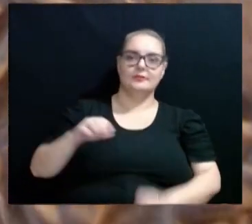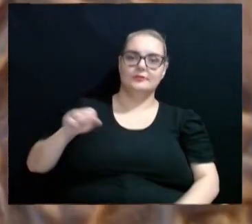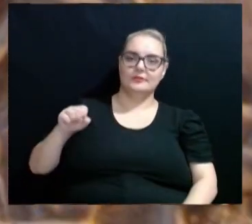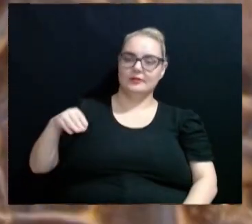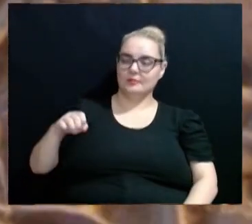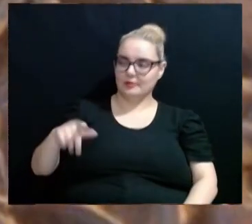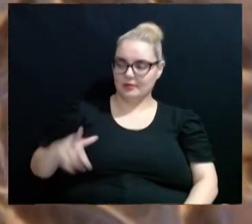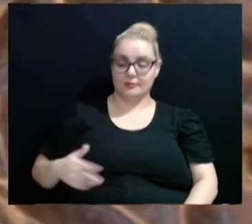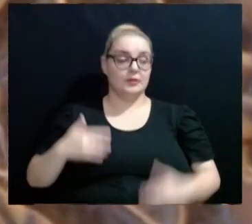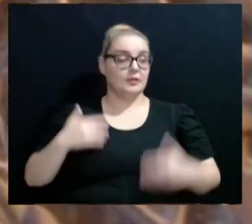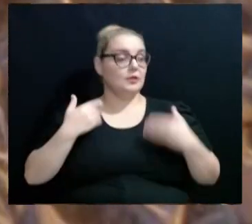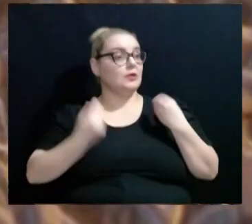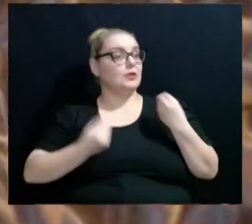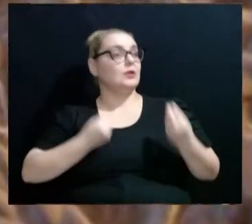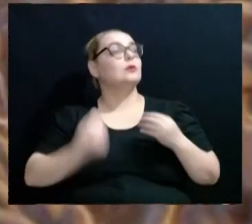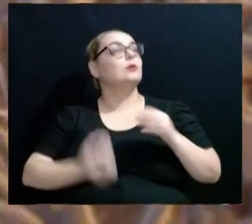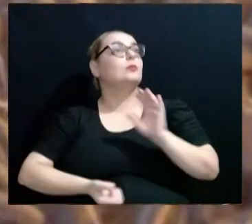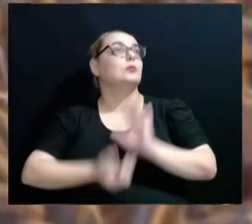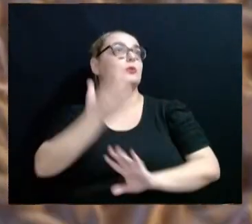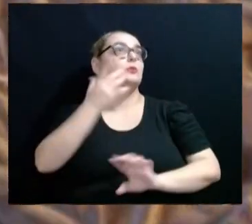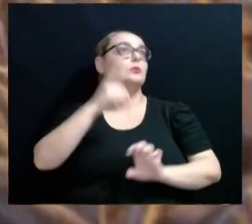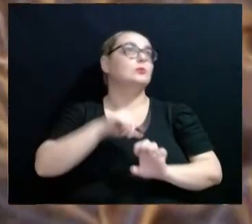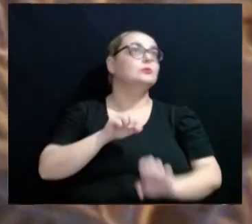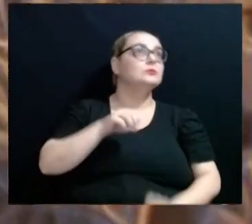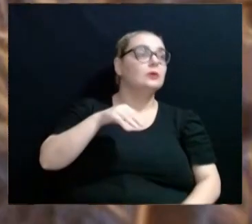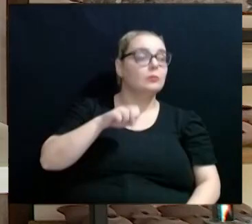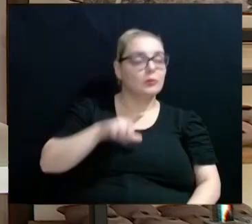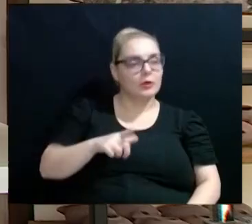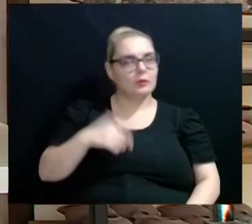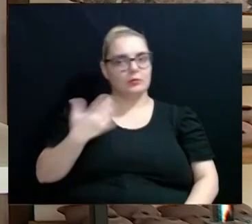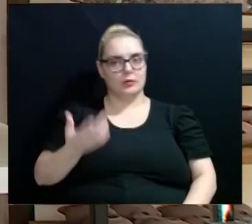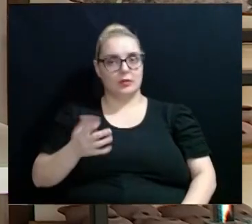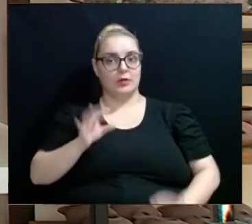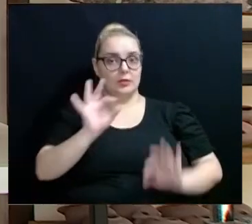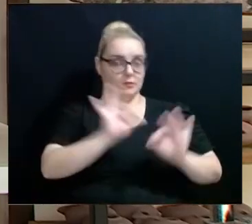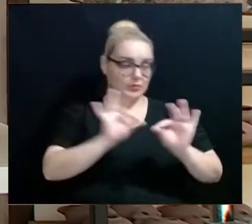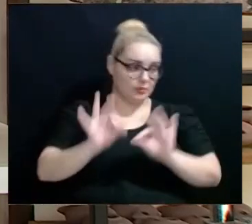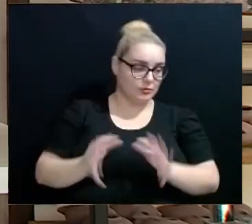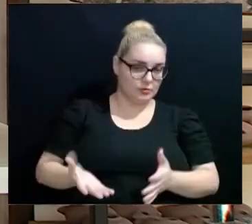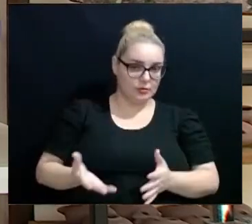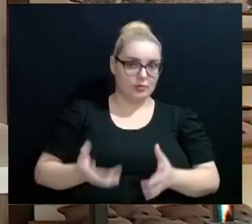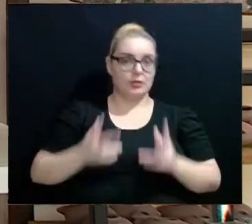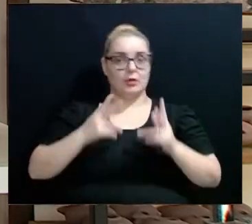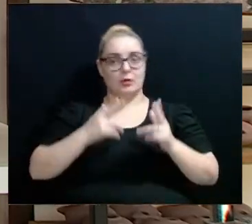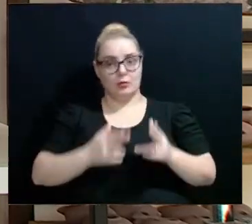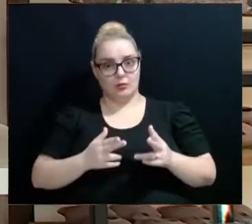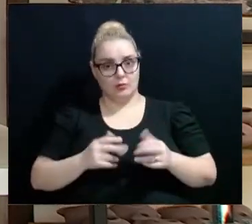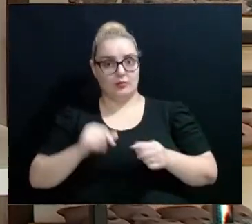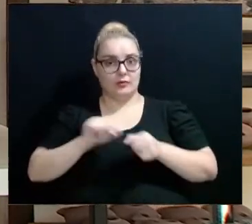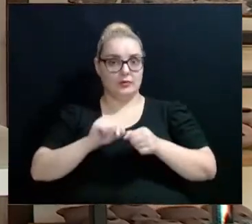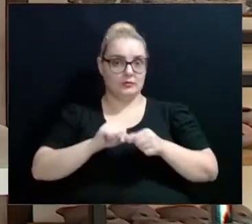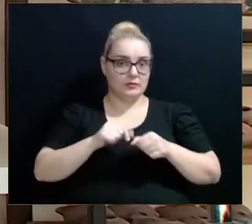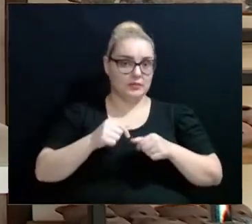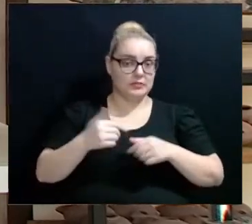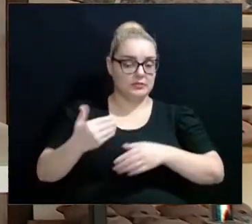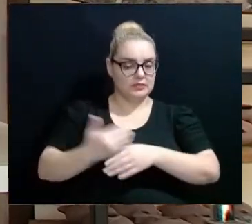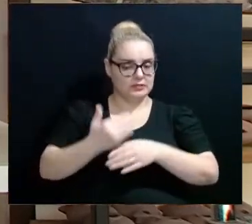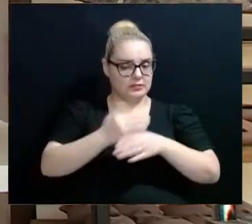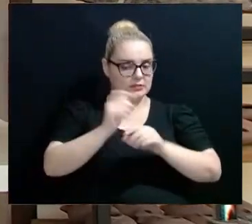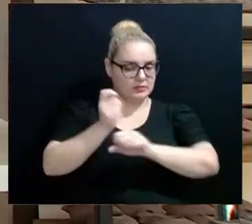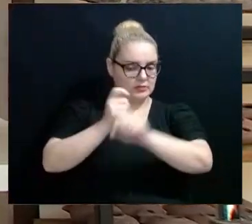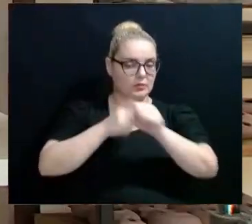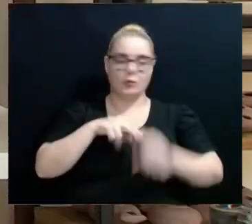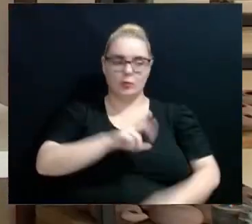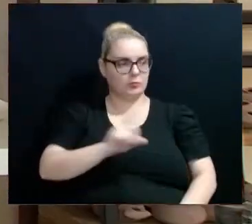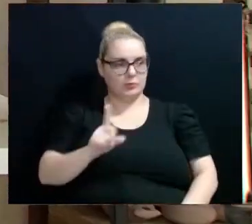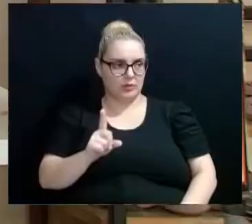quando terminou esse painel, aí sim nasceu o Samuel Empreendedor. Como nasce, então, esse Samuel Empreendedor? A